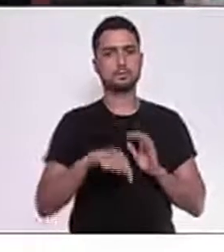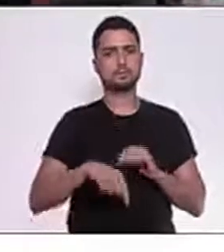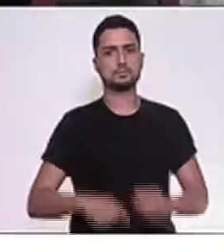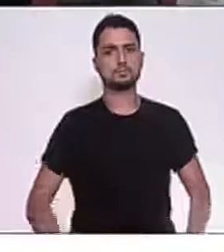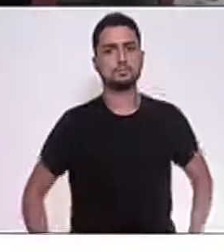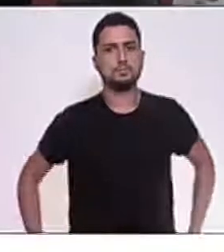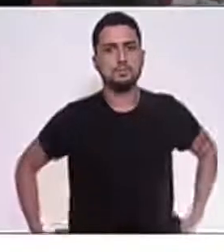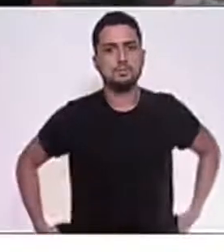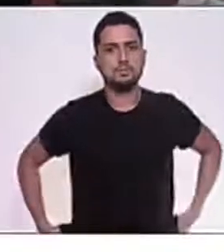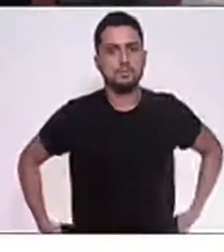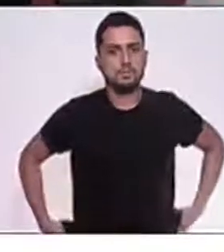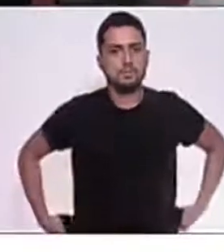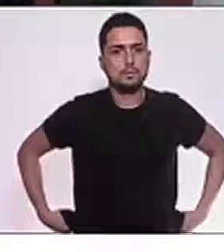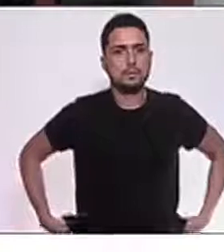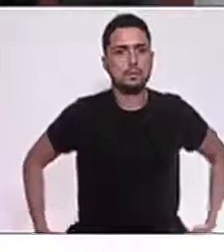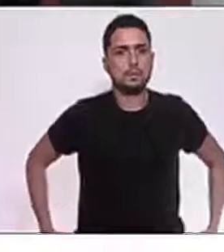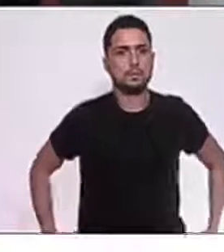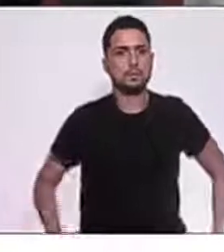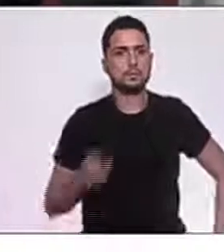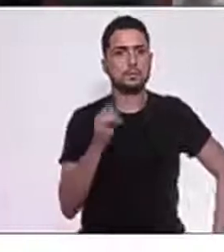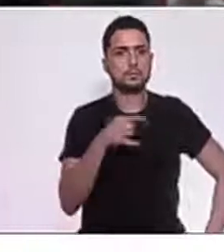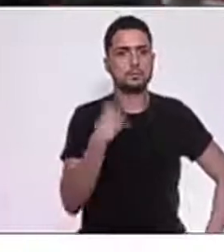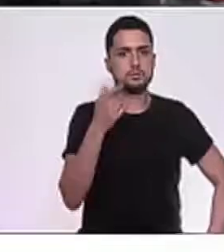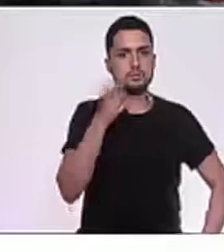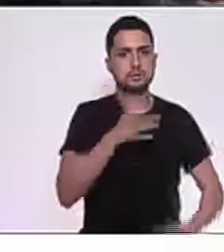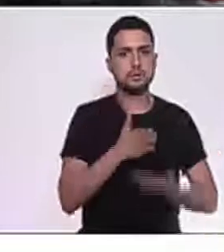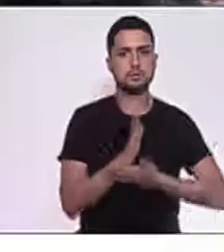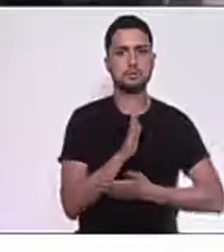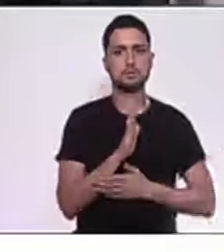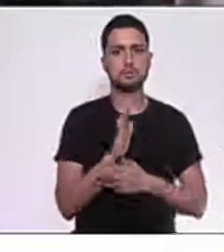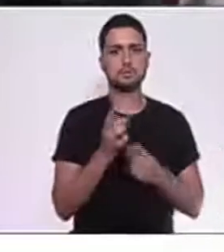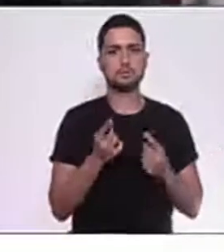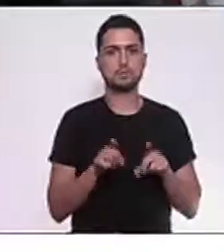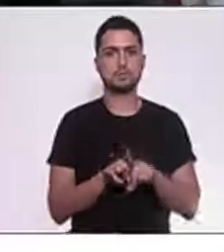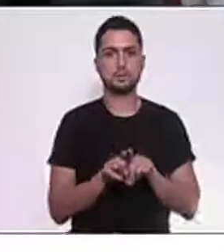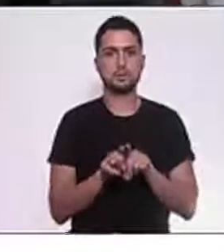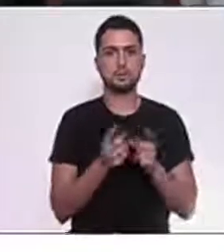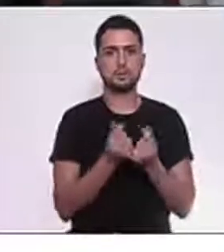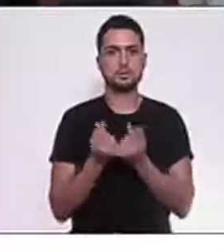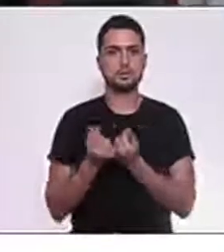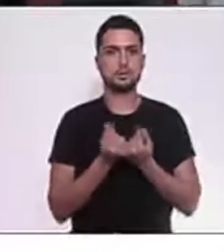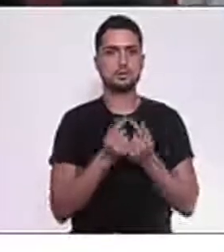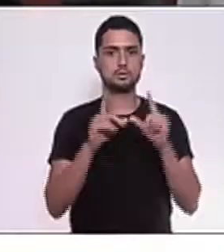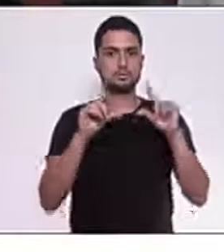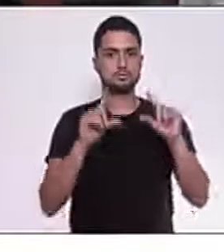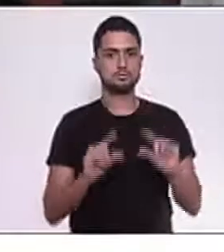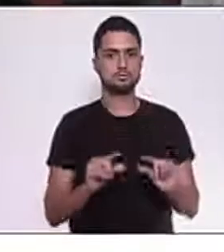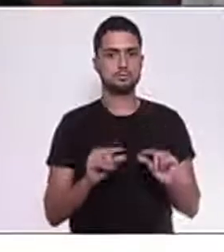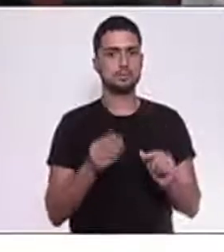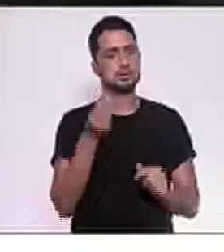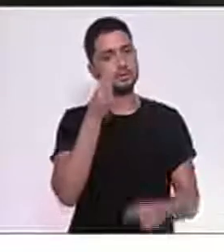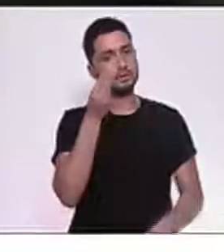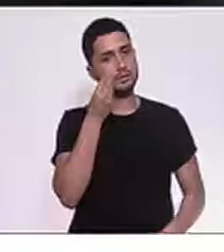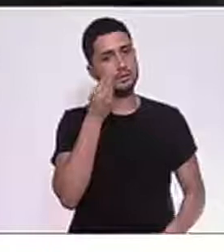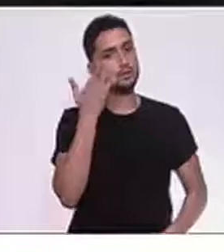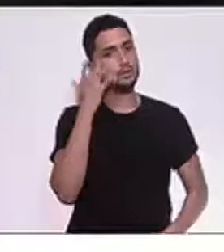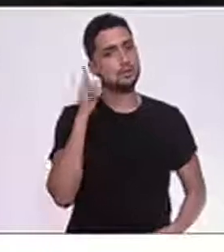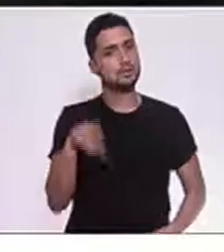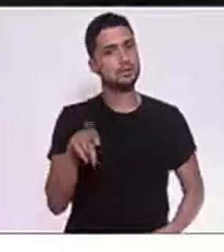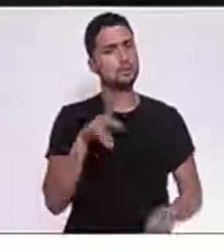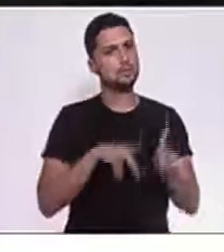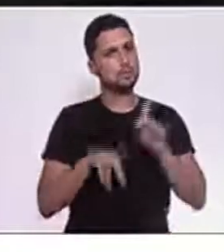se a gente aprovar e a gente tiver uma redução na arrecadação, vamos fazer um teste, pô. Acho que a população merece,